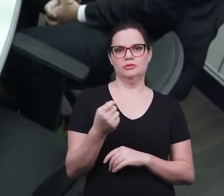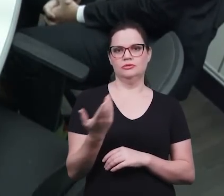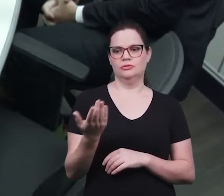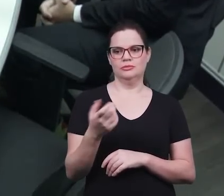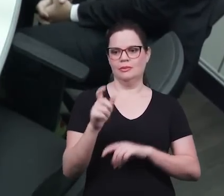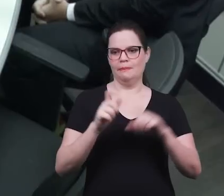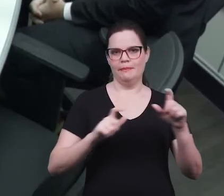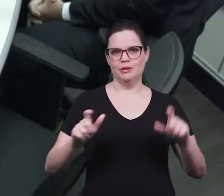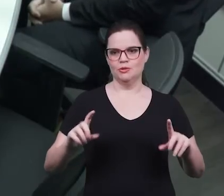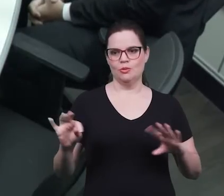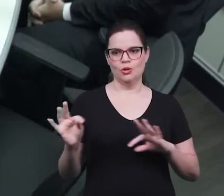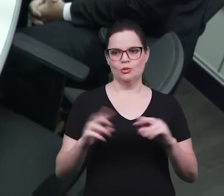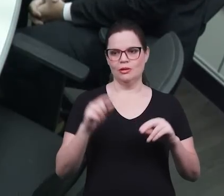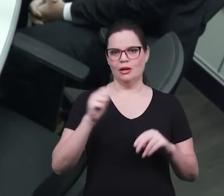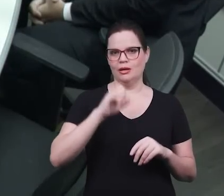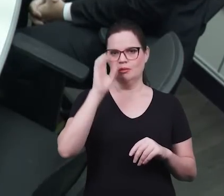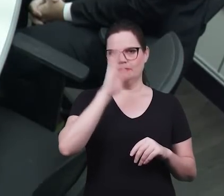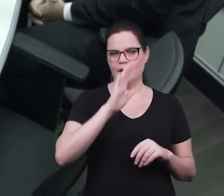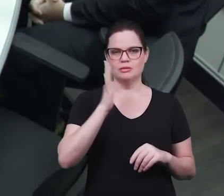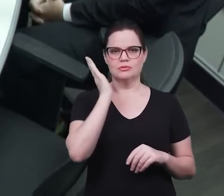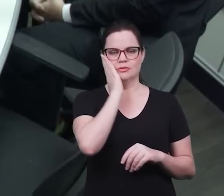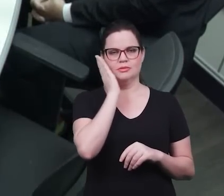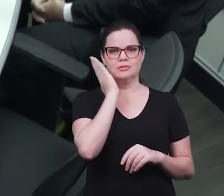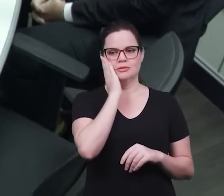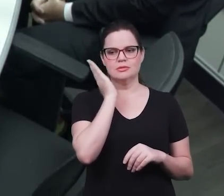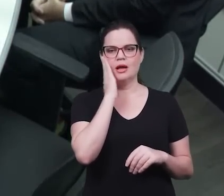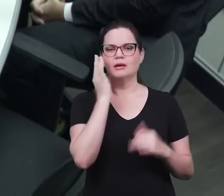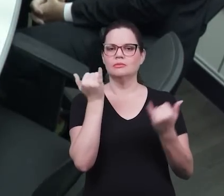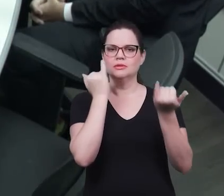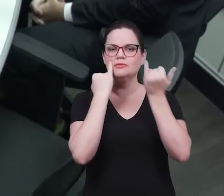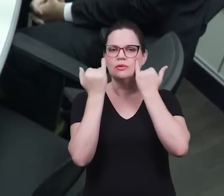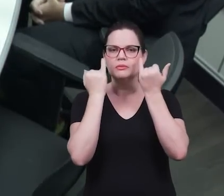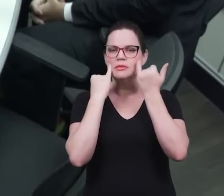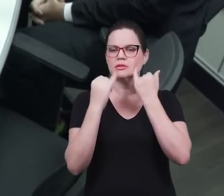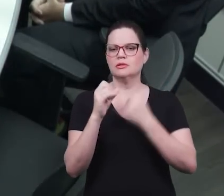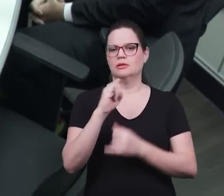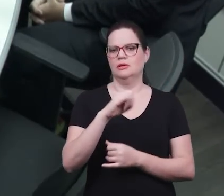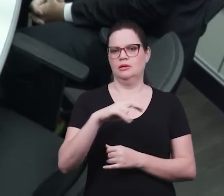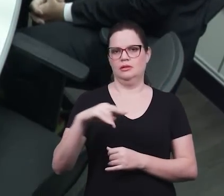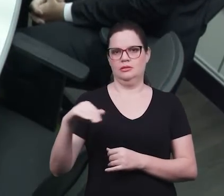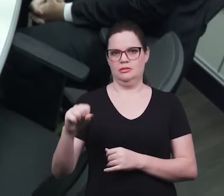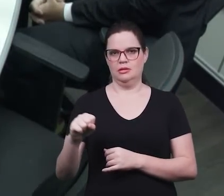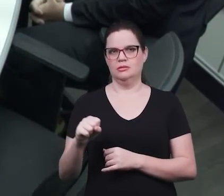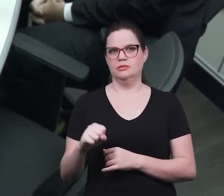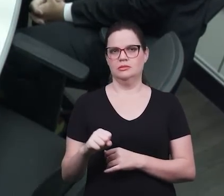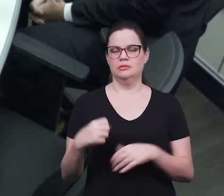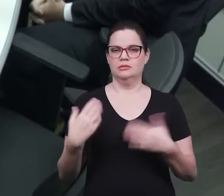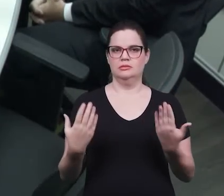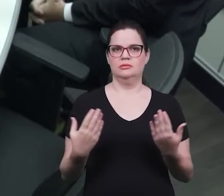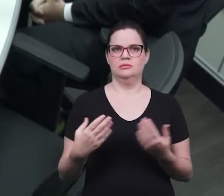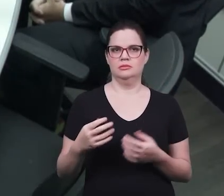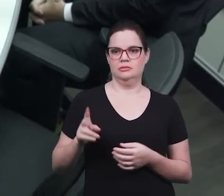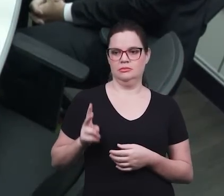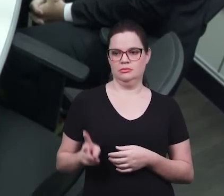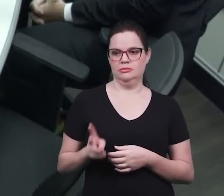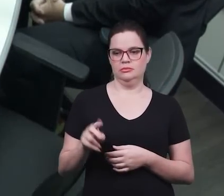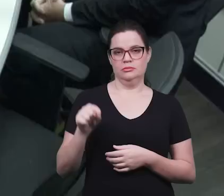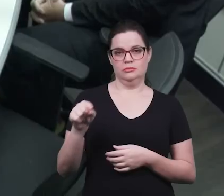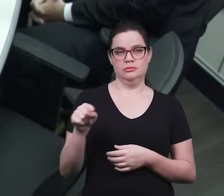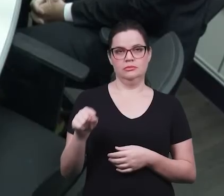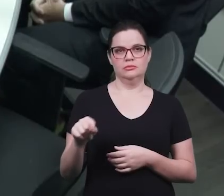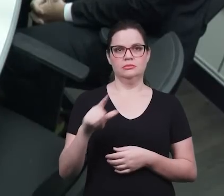tenha sido informado, tenha tido acesso à informação de que o INSS vive, né, há